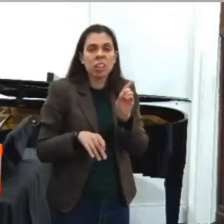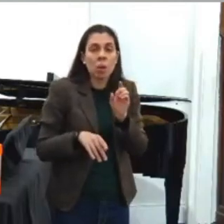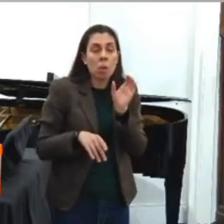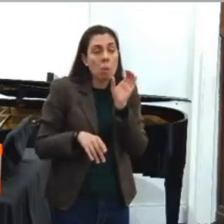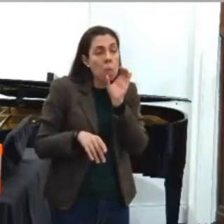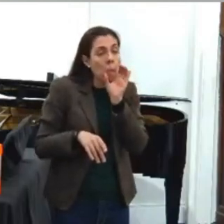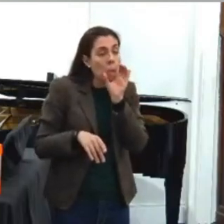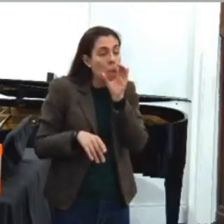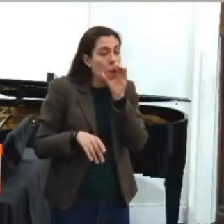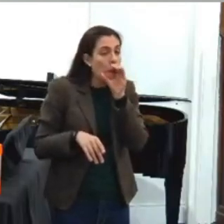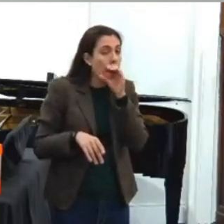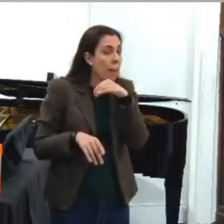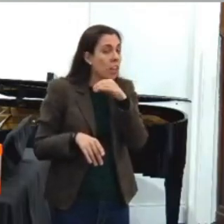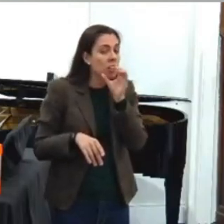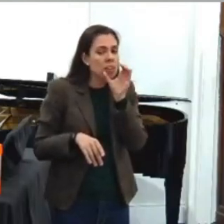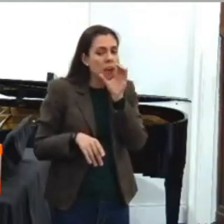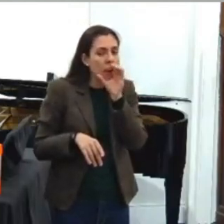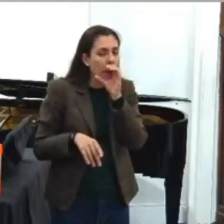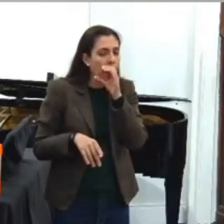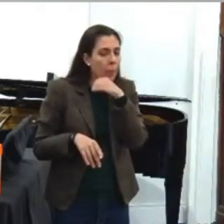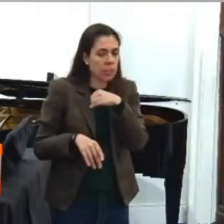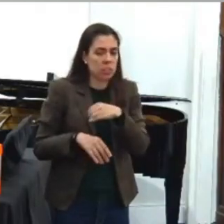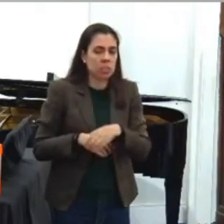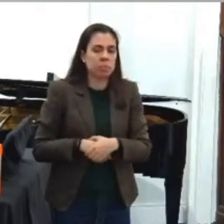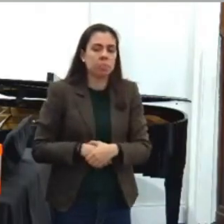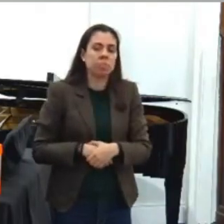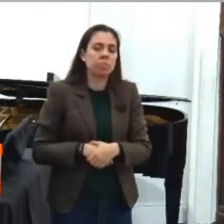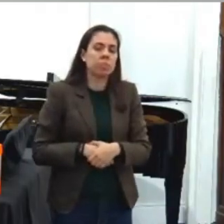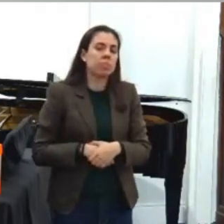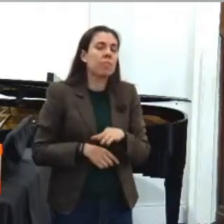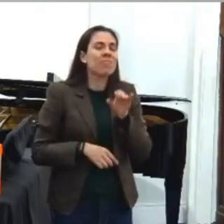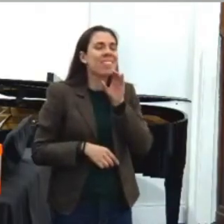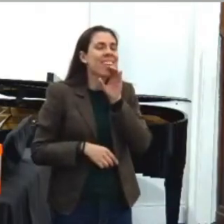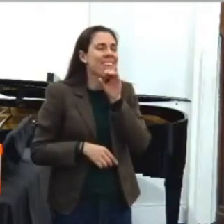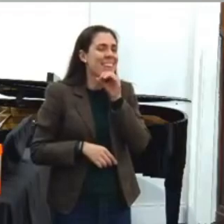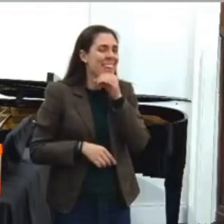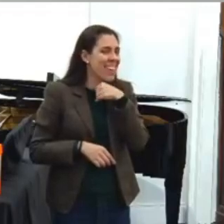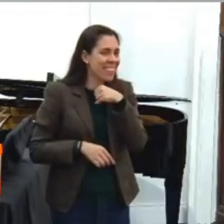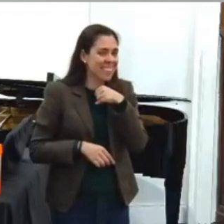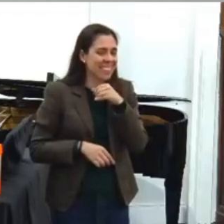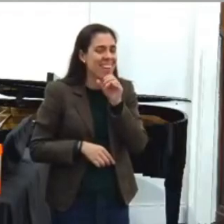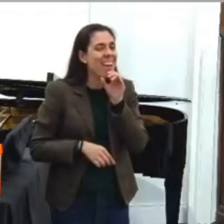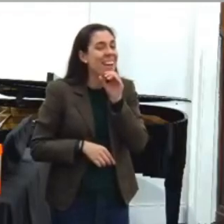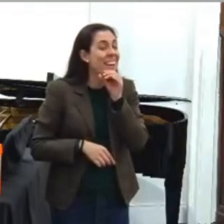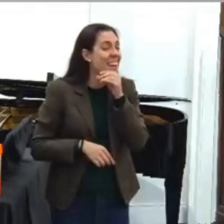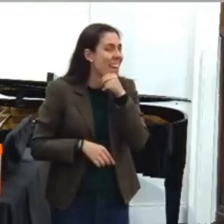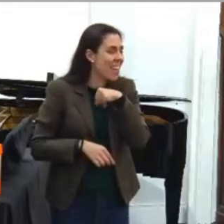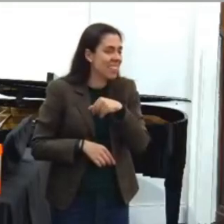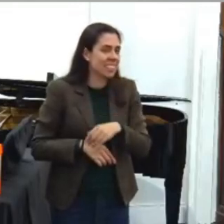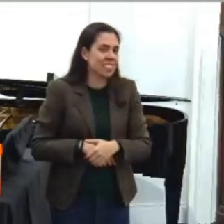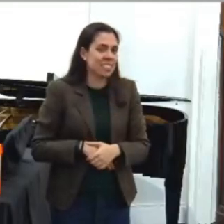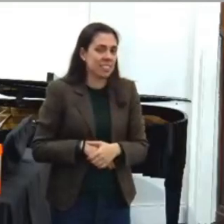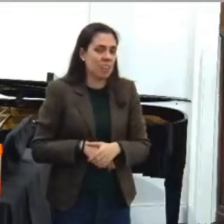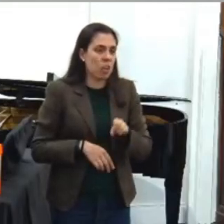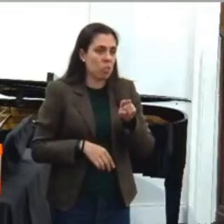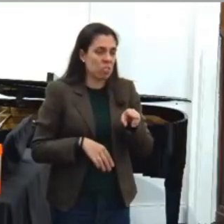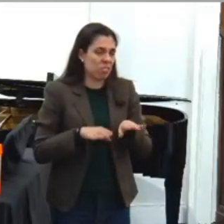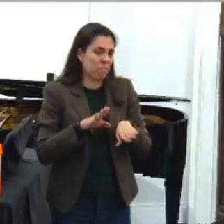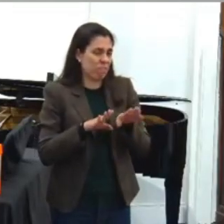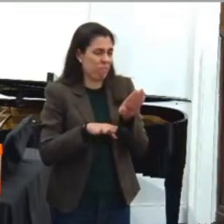Assim, porque és morno, e nem és quente nem frio, estou a ponto de